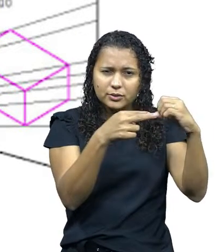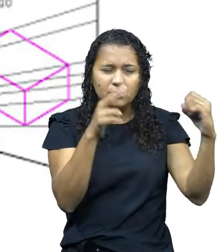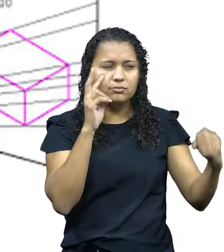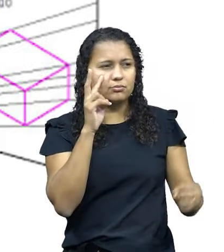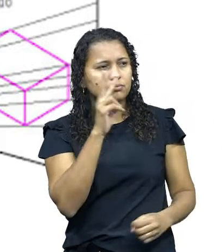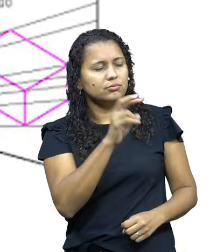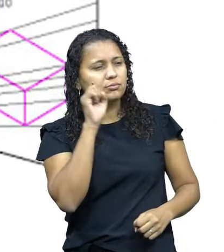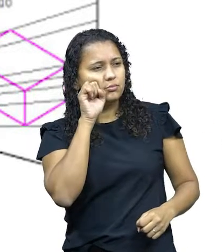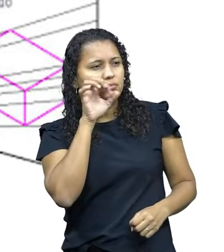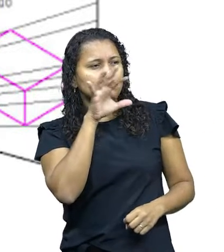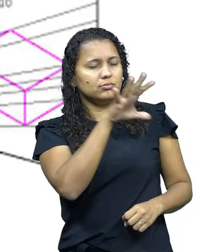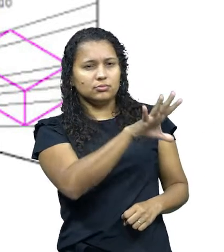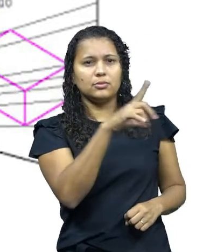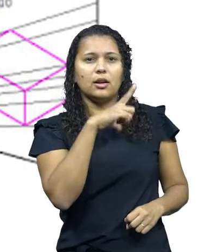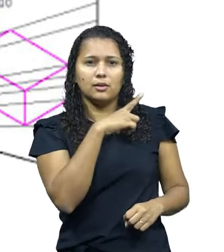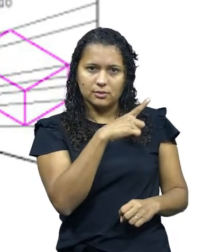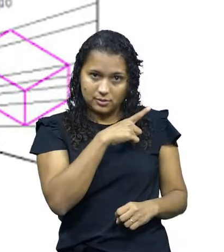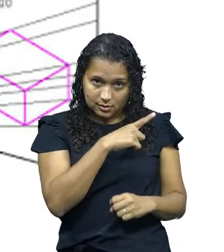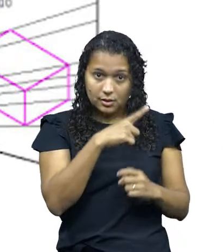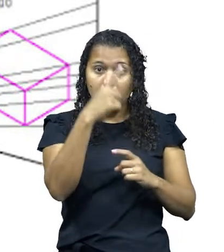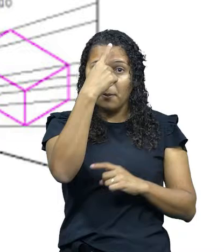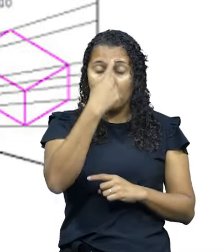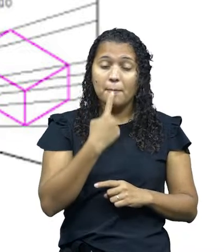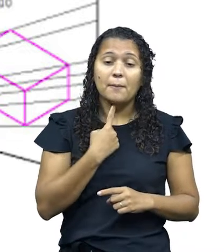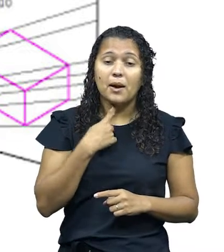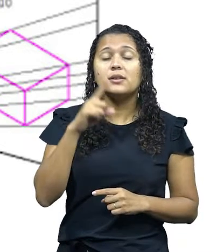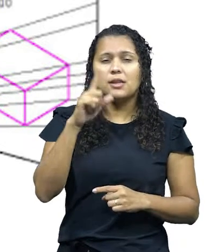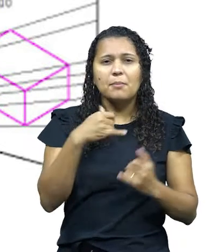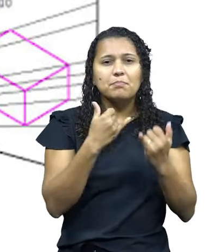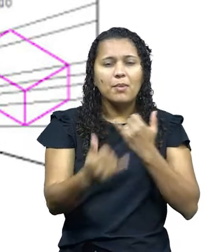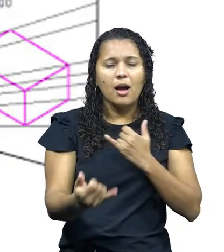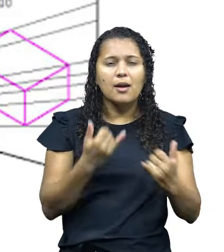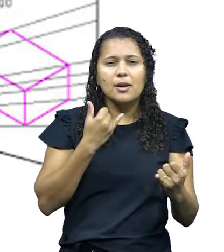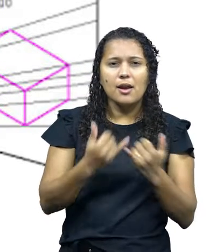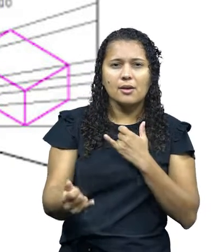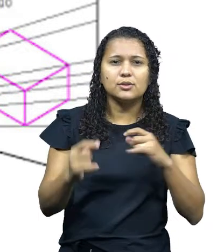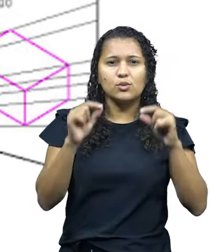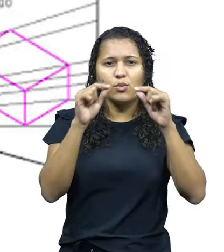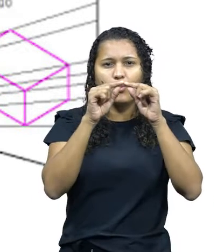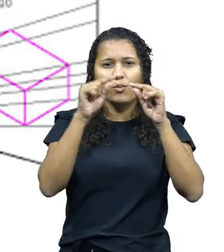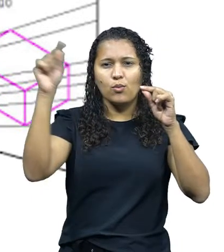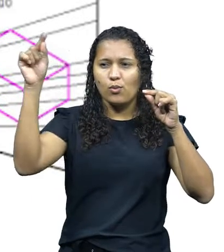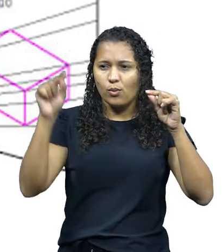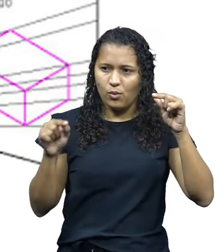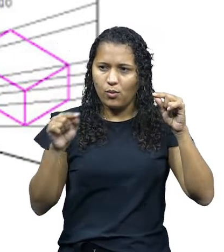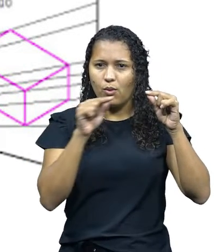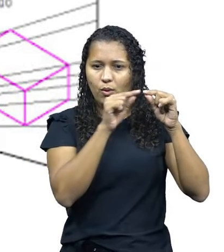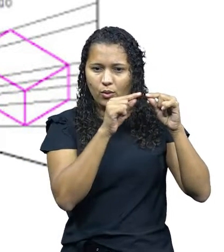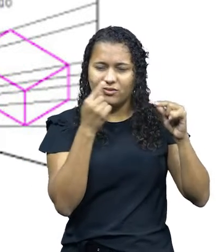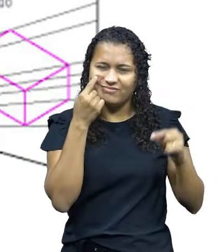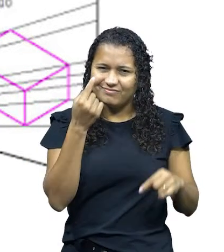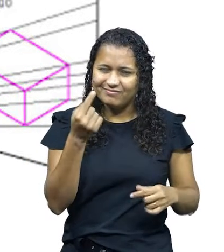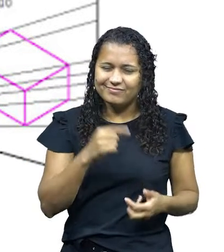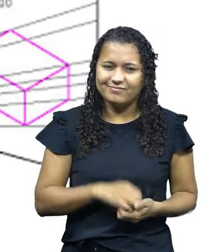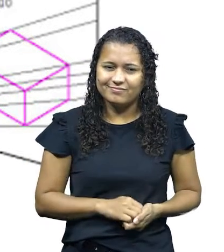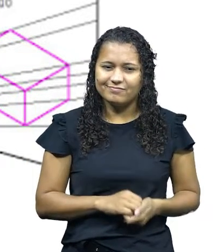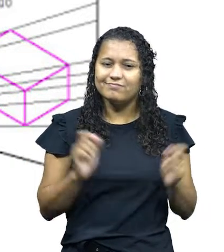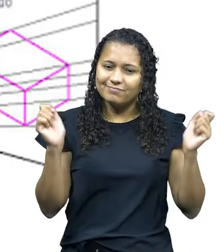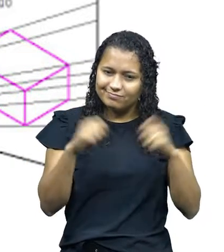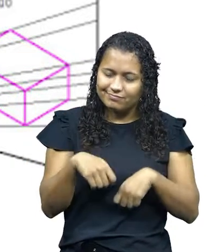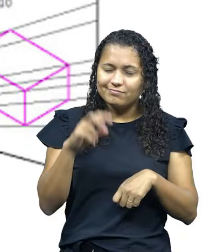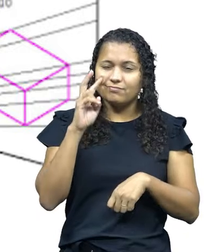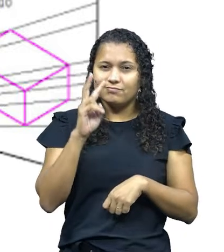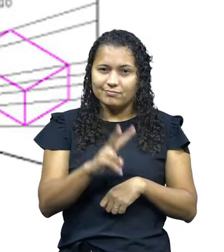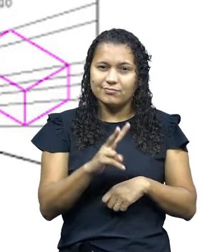imagem expandida em cone. Então, quando ele chega no plano de projeção, a gente pode ver que ele é um